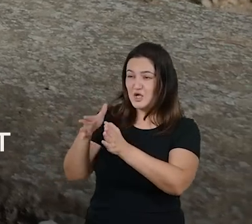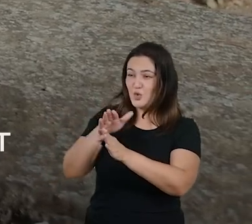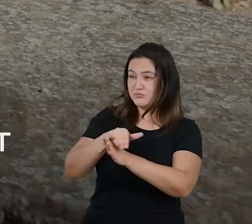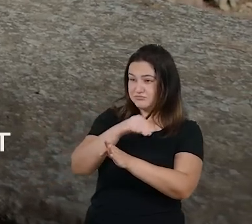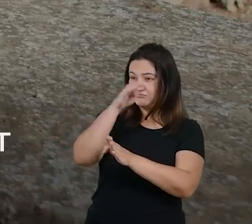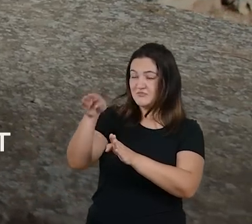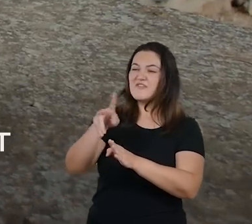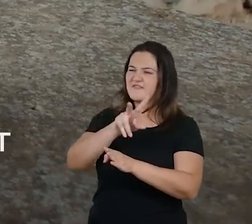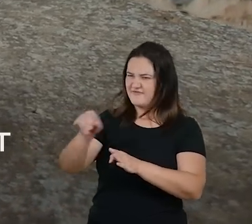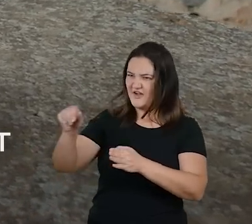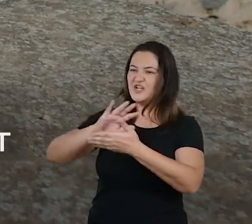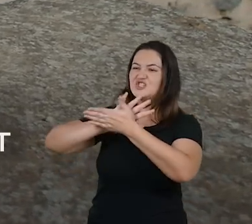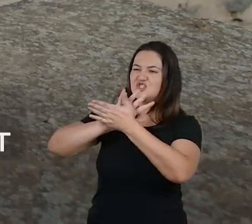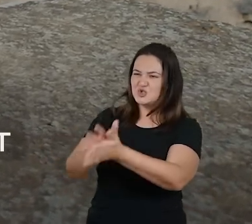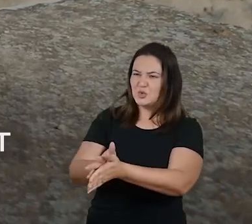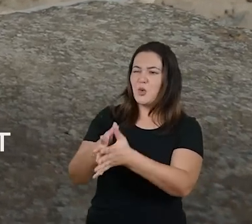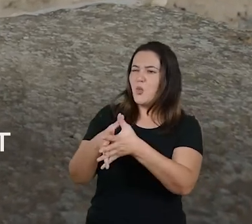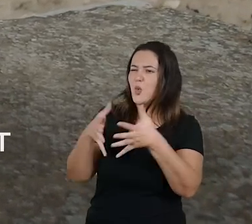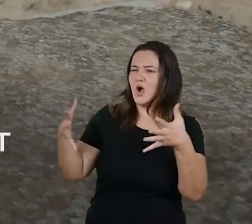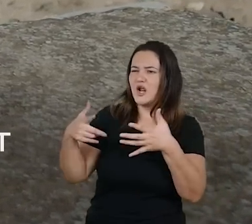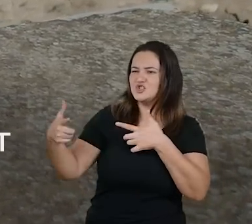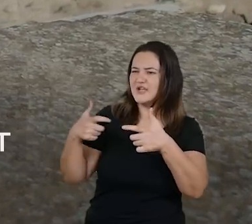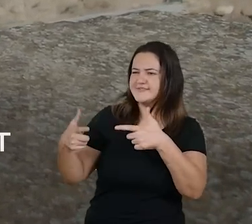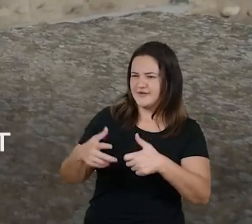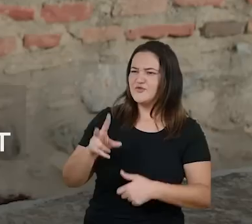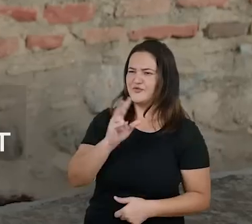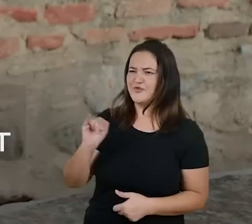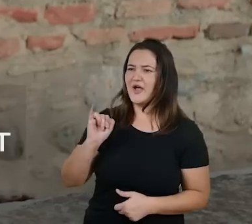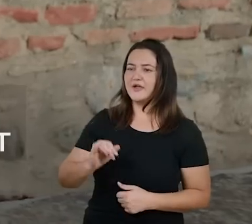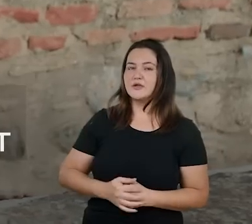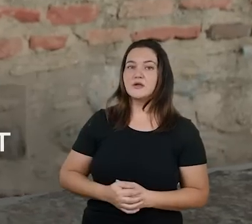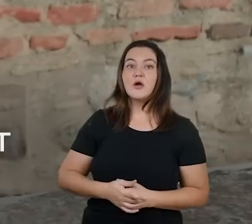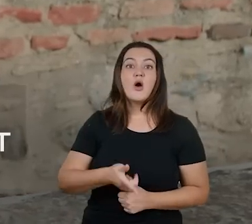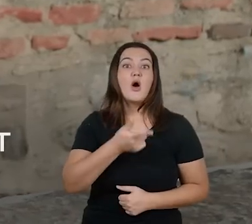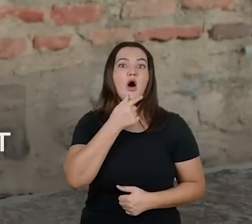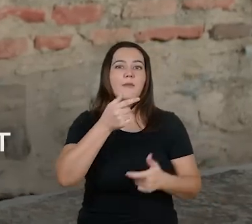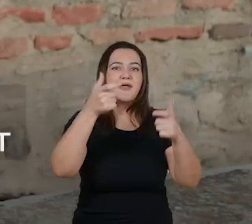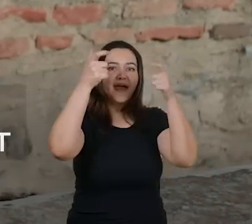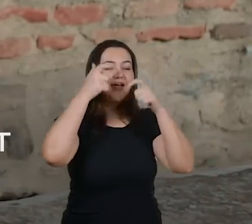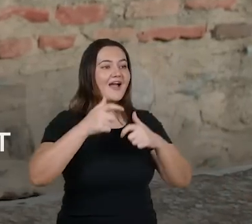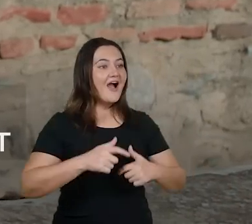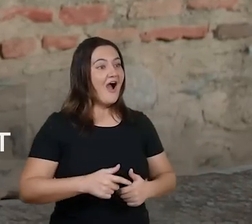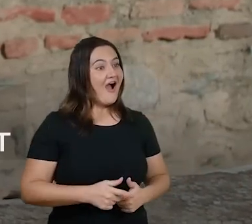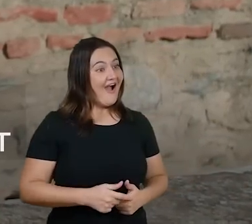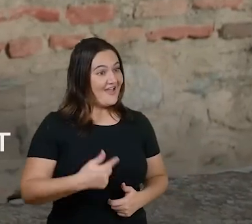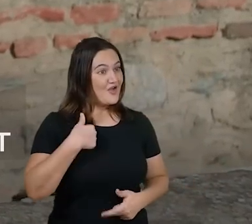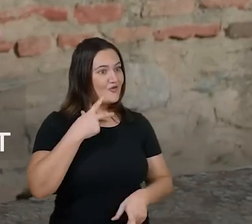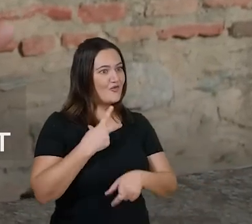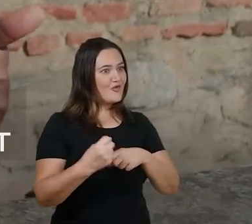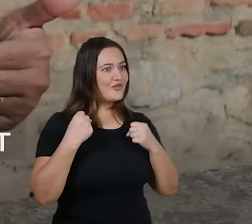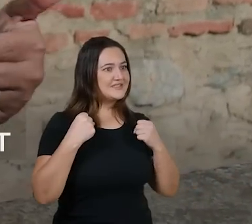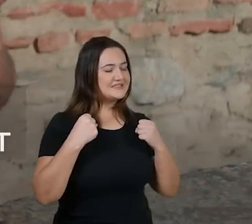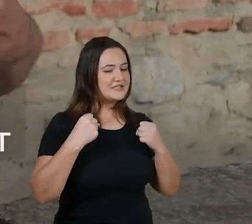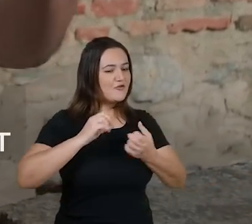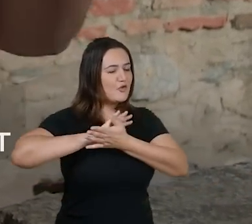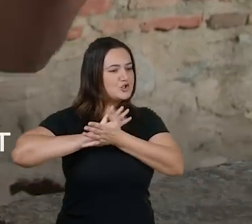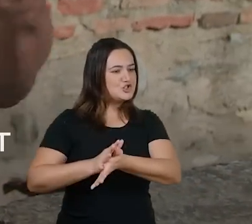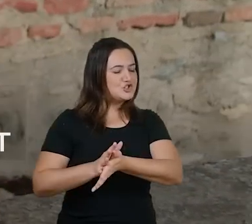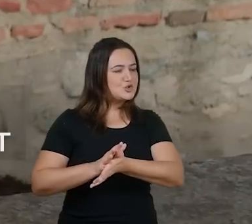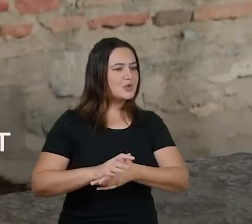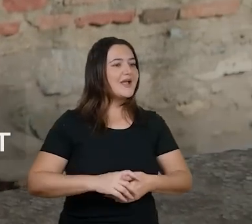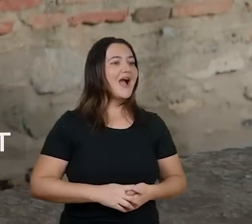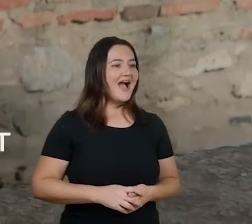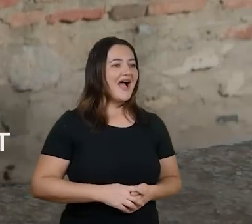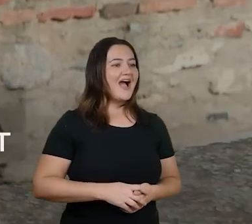rio Halys, você destruirá um grande exército. Ele saiu feliz de lá, achando: poxa, vou destruir